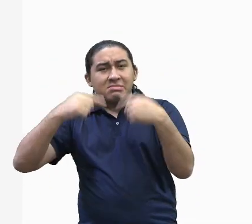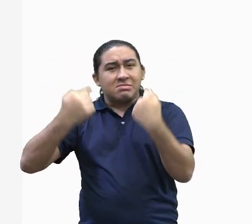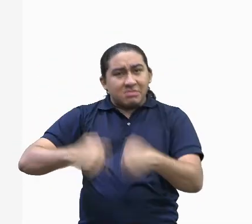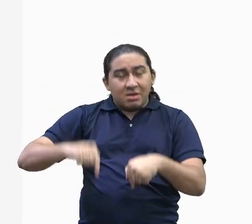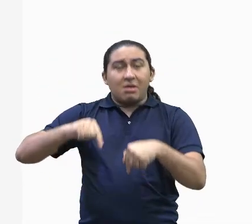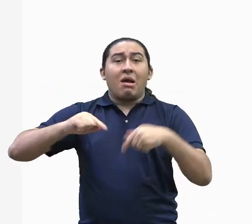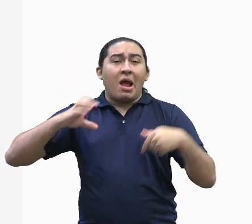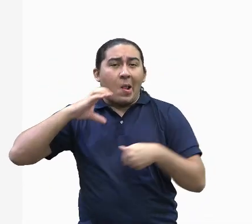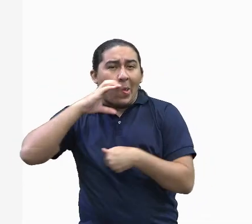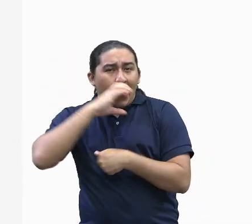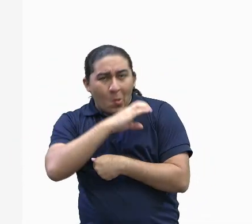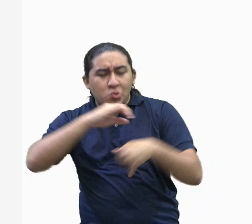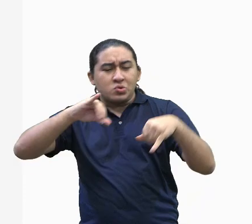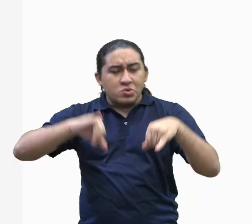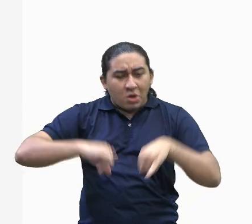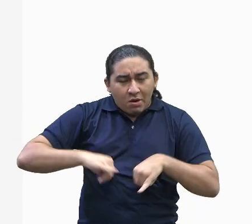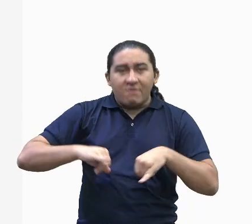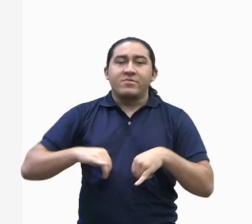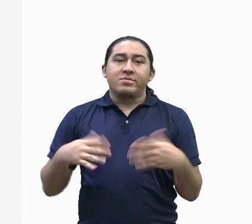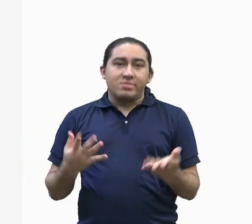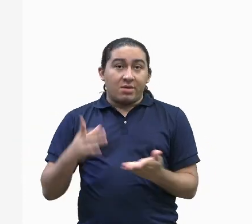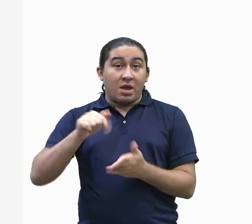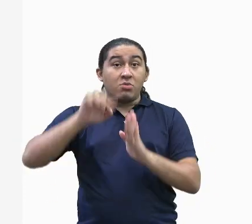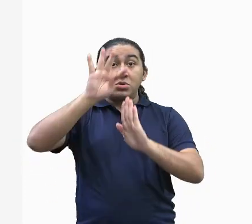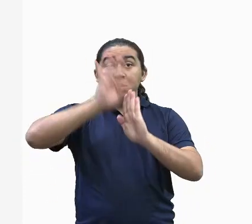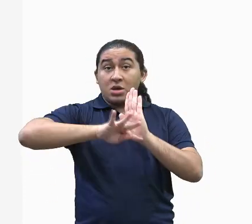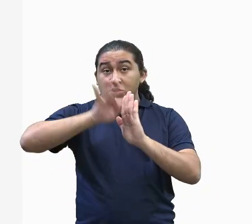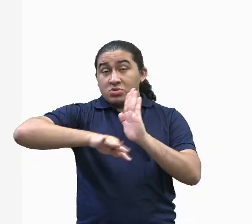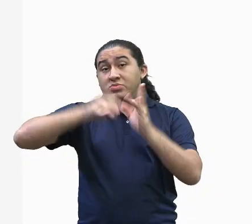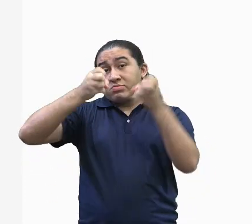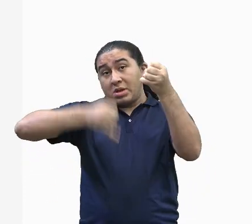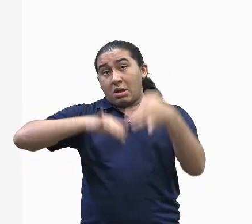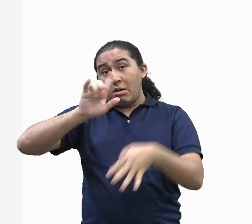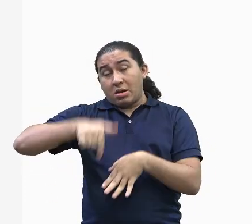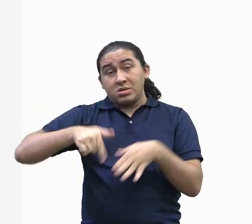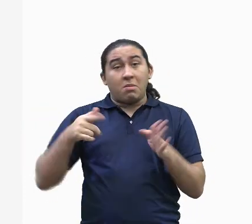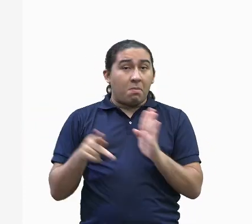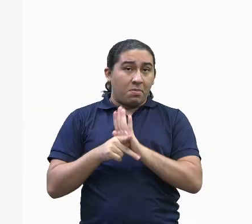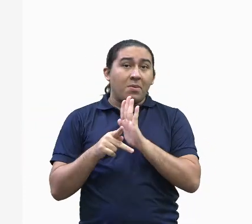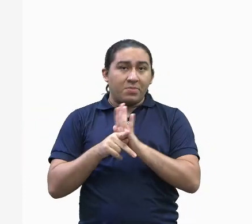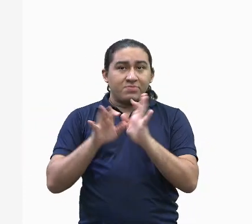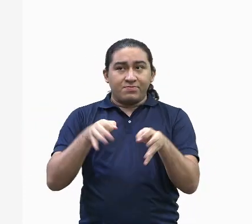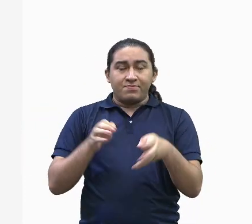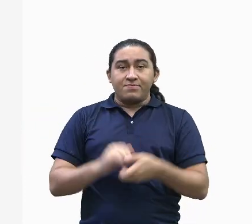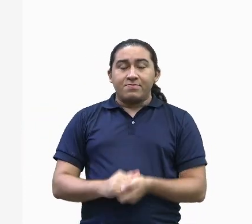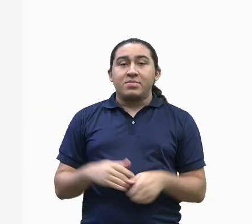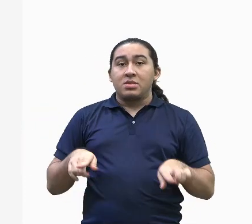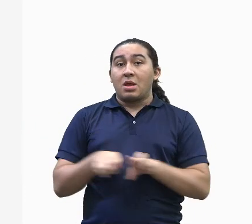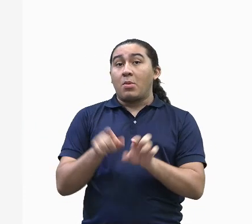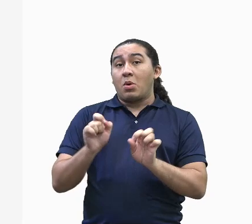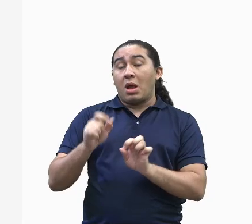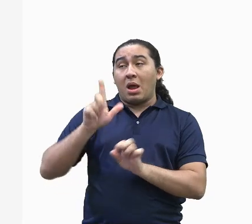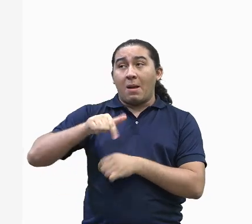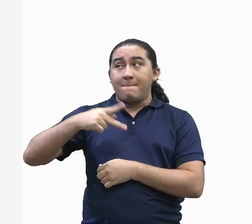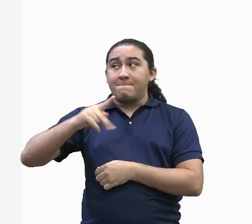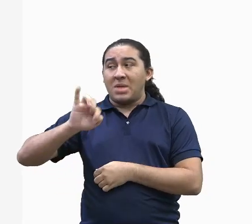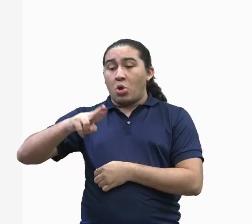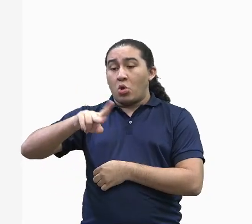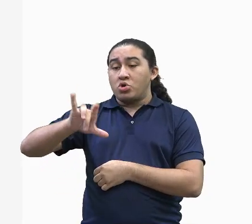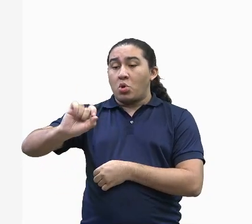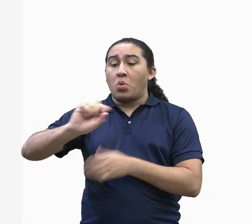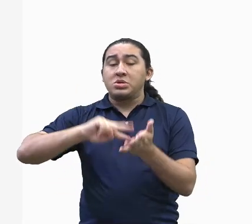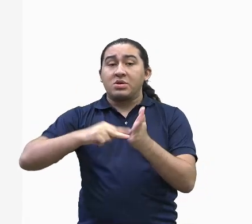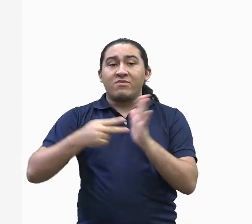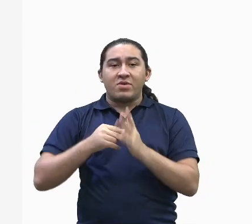Então, há uma problemática e o eu lírico faz essa vocação a Deus, né? E a paródia, olha só, quando